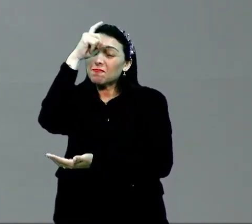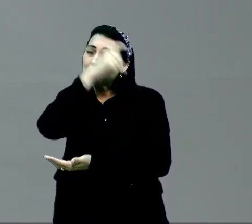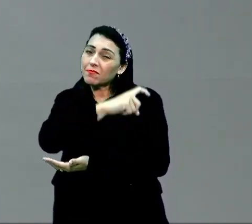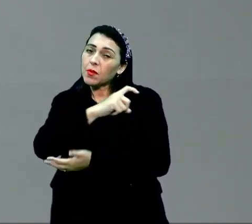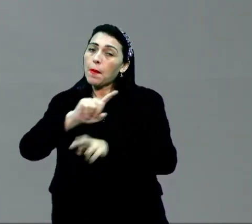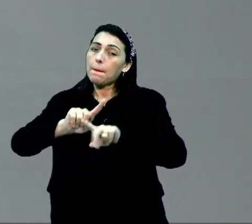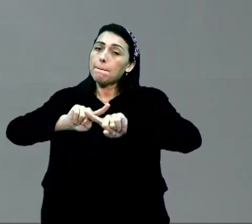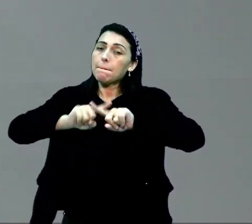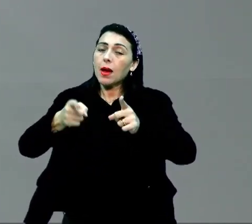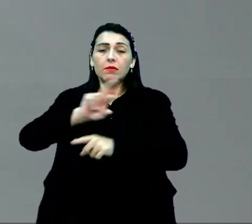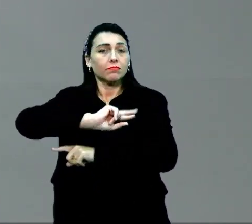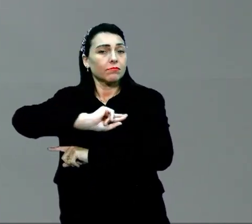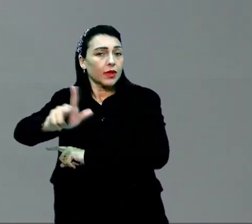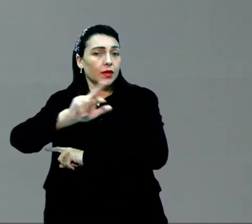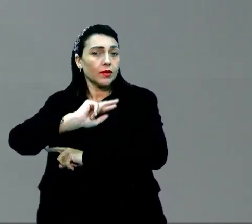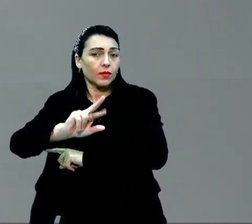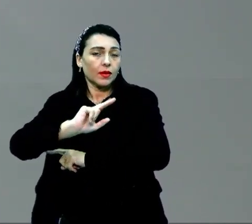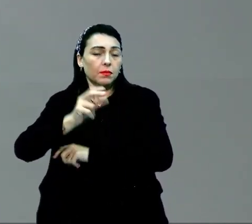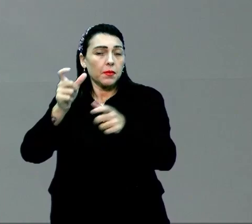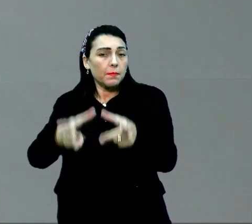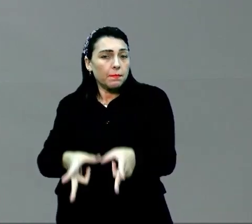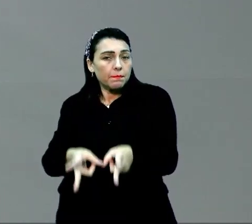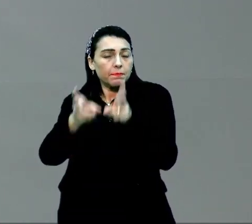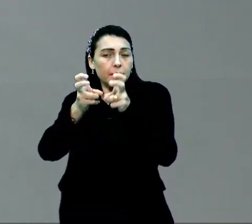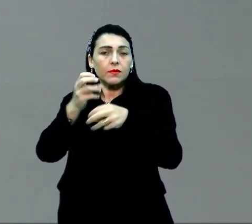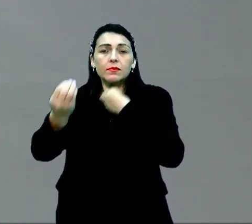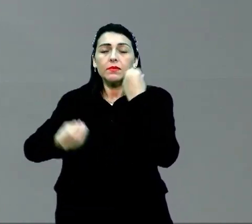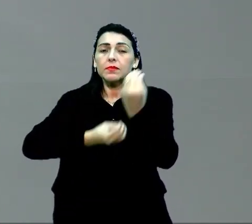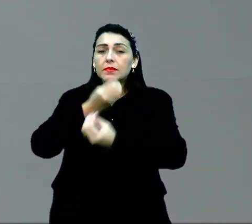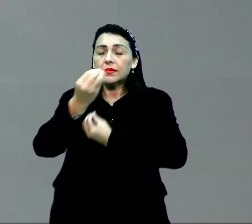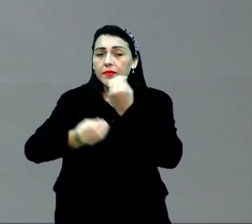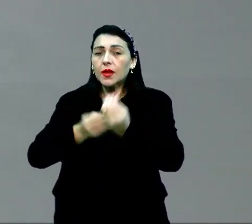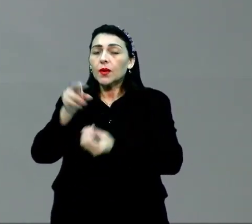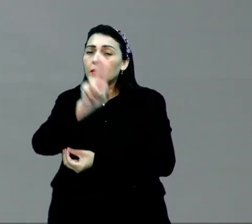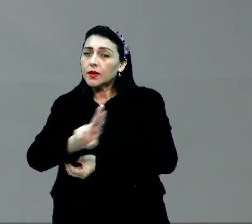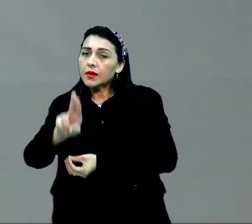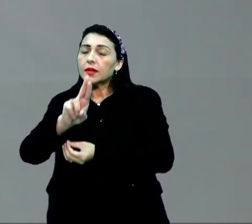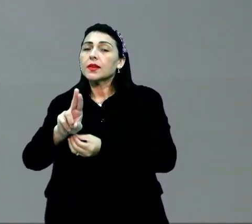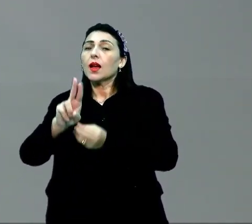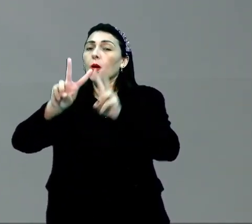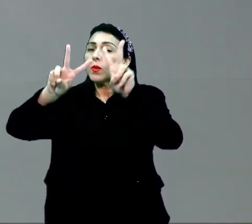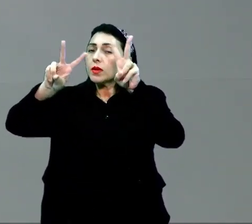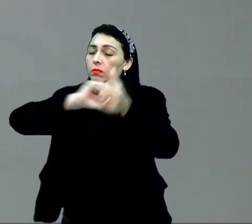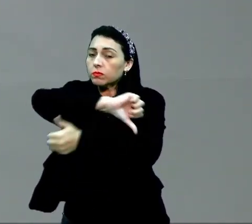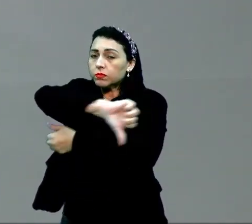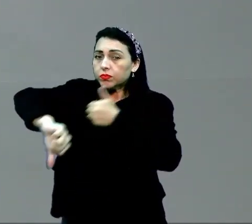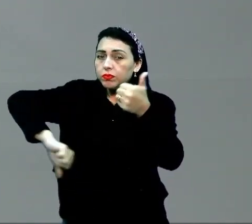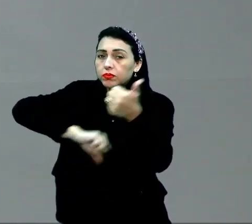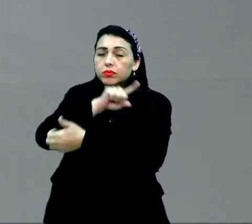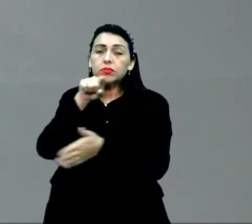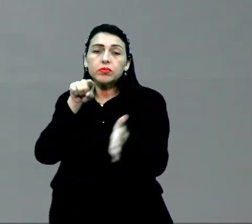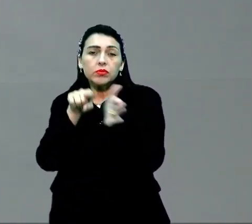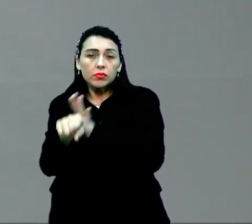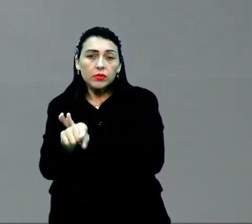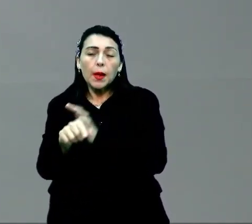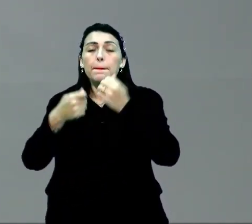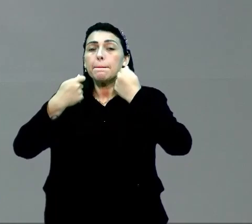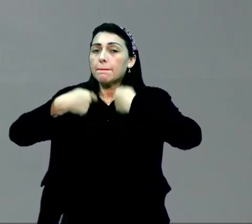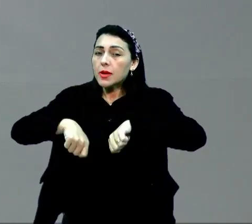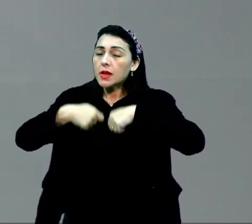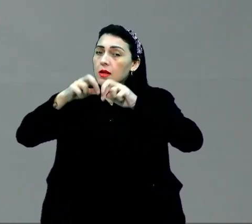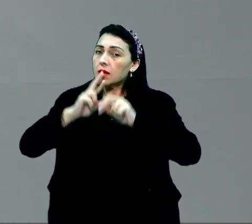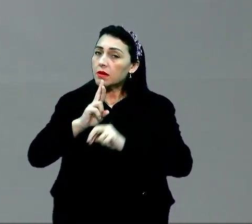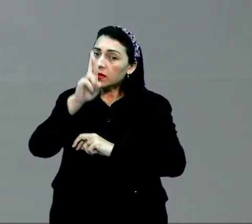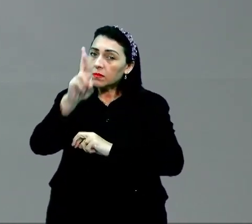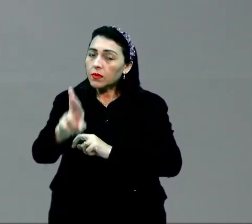sete cabeças, mas se você for parar para observar, quando você utiliza o tema e transforma esse tema numa pergunta, e aí você precisa